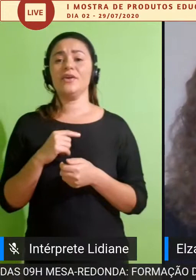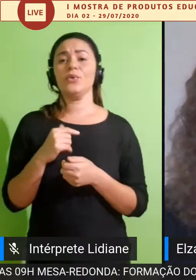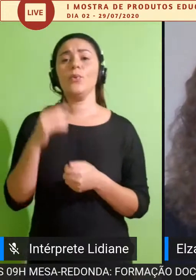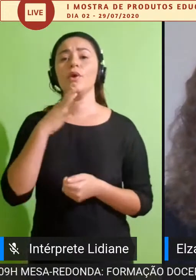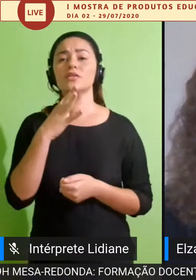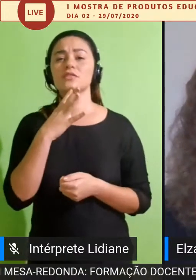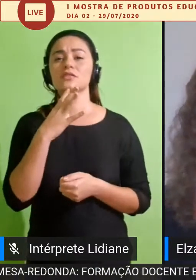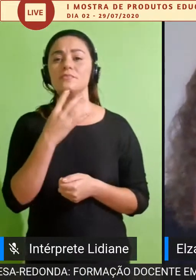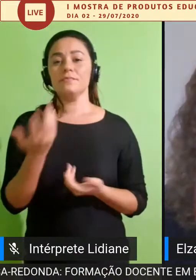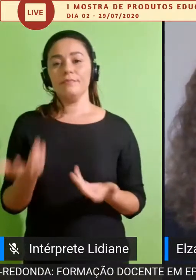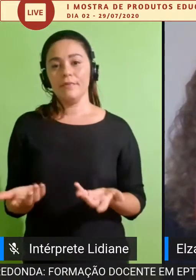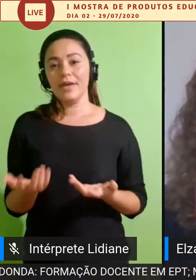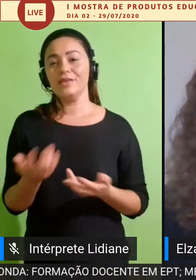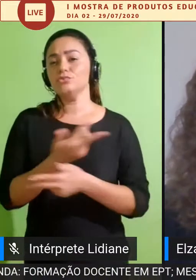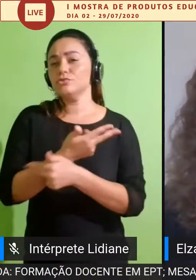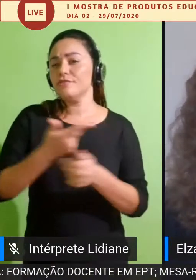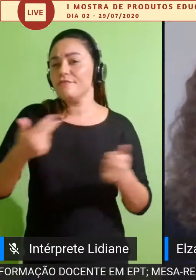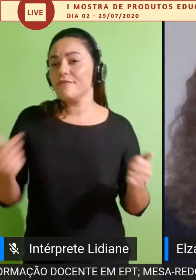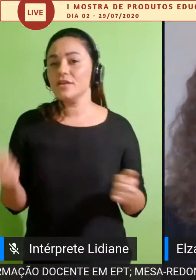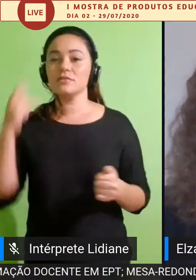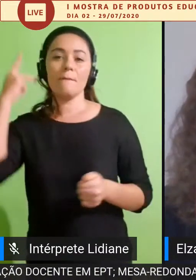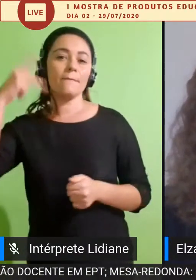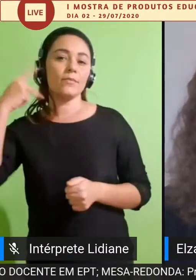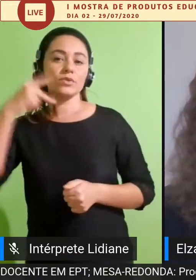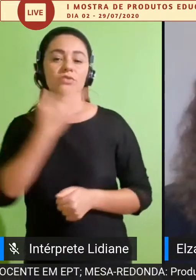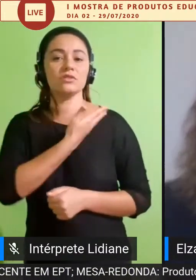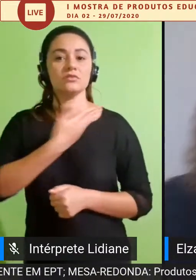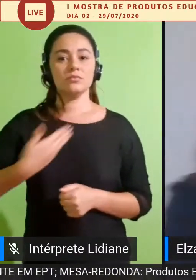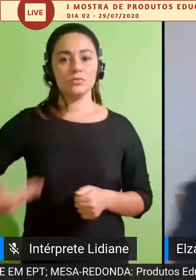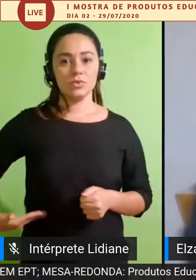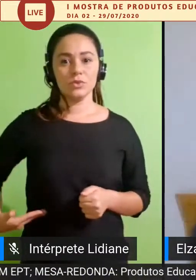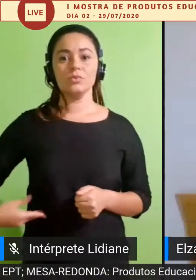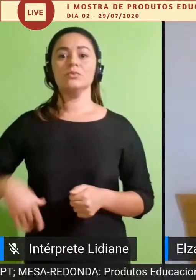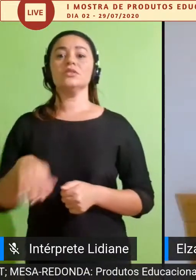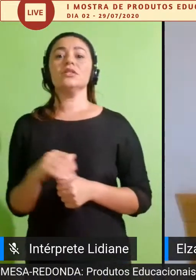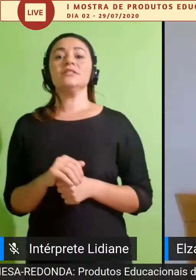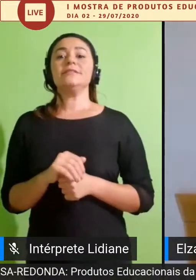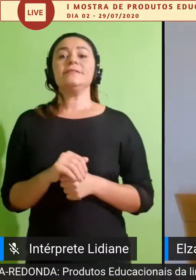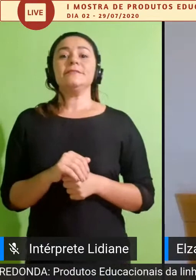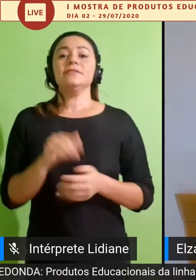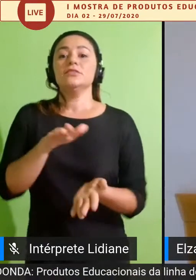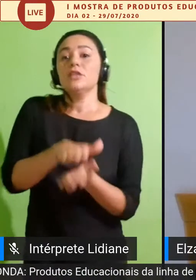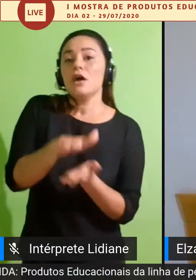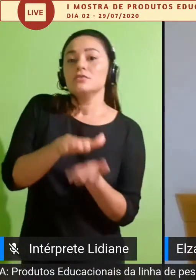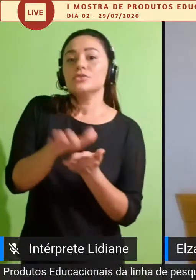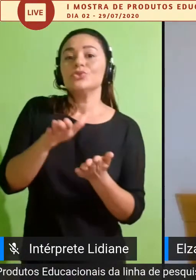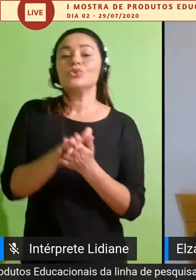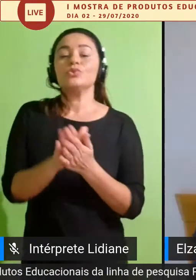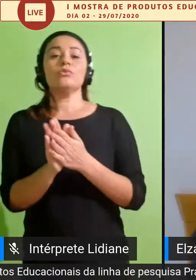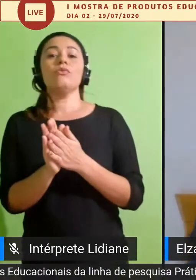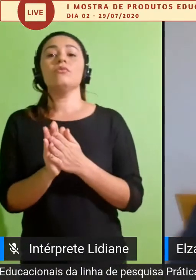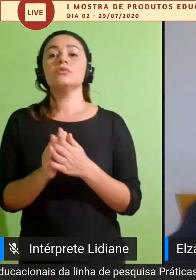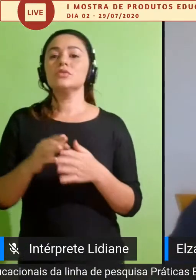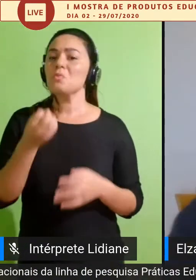como políticas públicas de ações afirmativas do Instituto Federal de Sergipe.